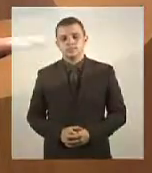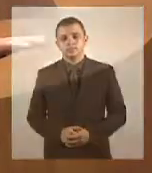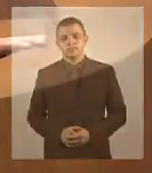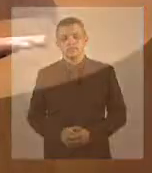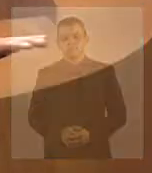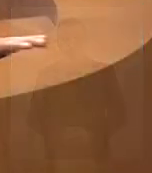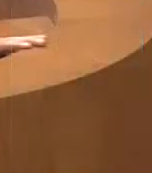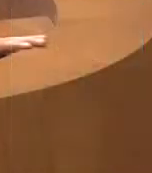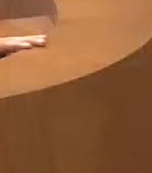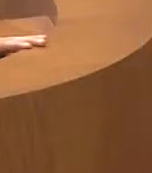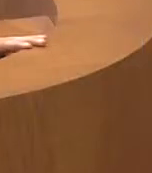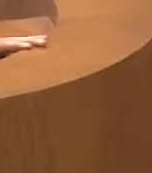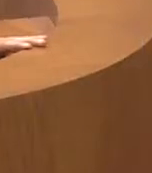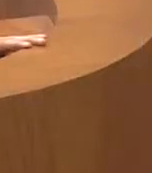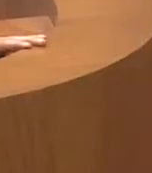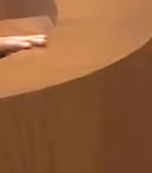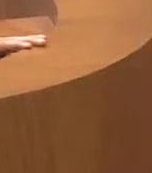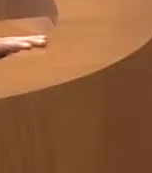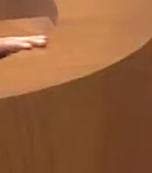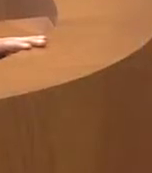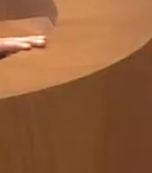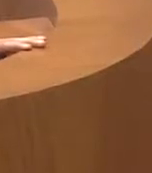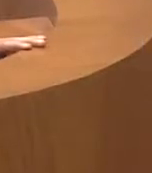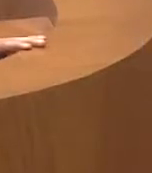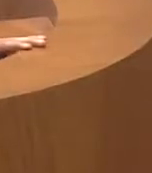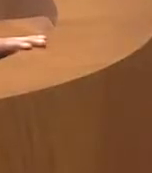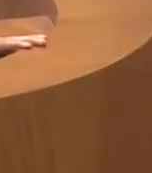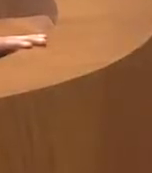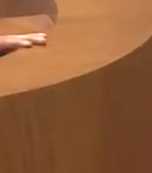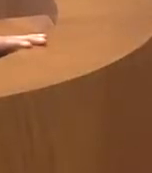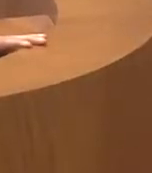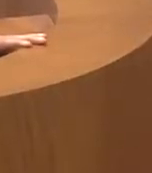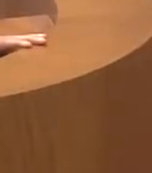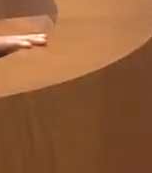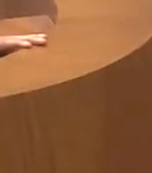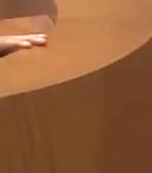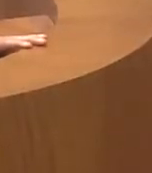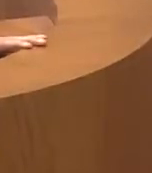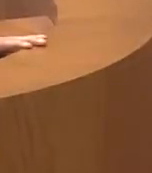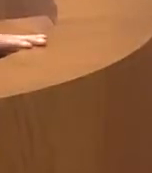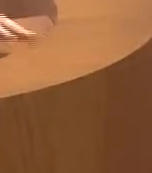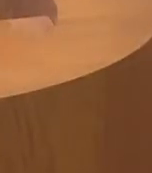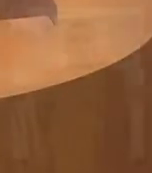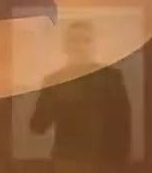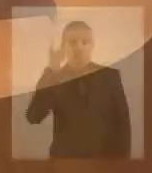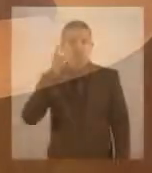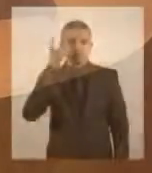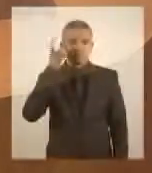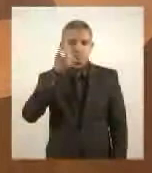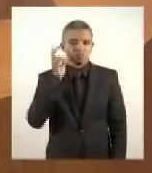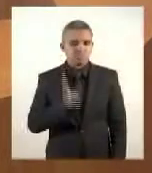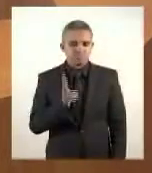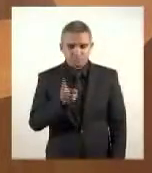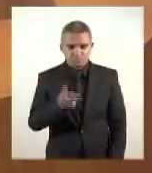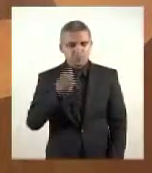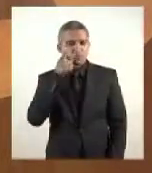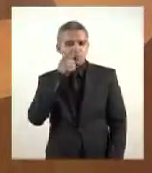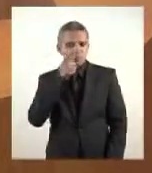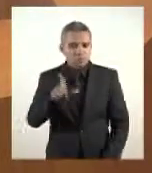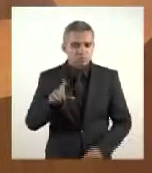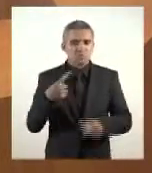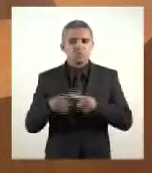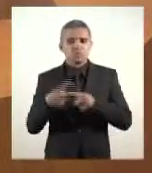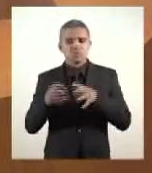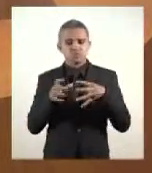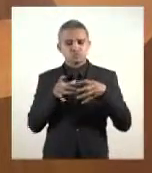que fizeram. Isso é o mais importante, pela sua união, pela sua dedicação, portanto, é isso que propõe essa casa, que